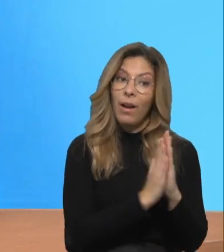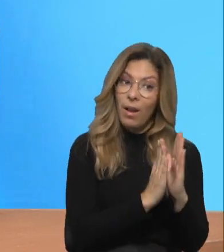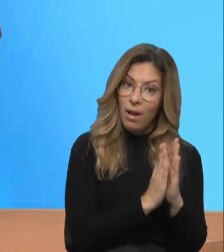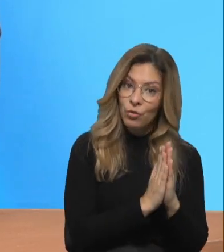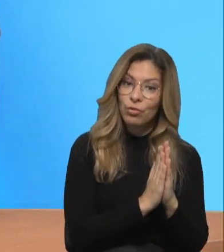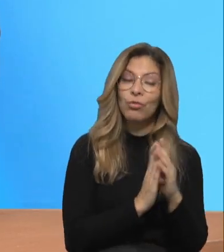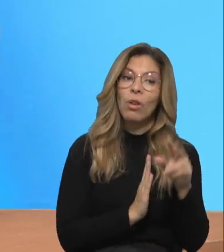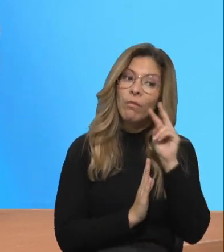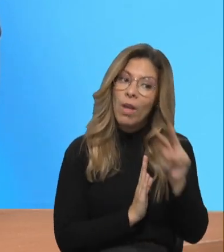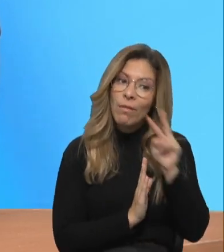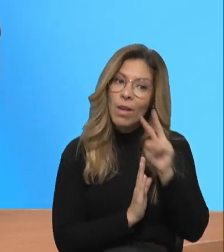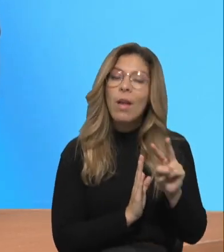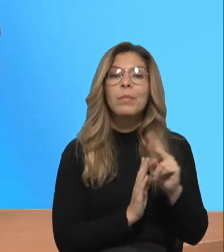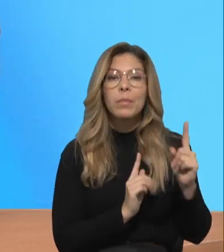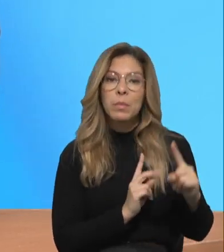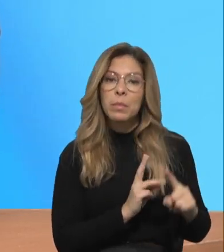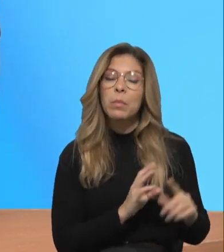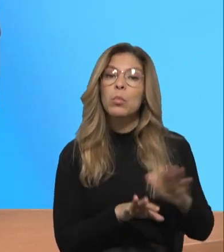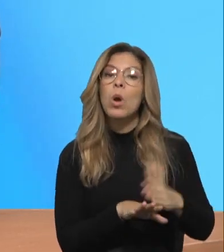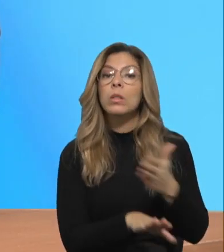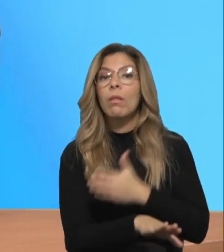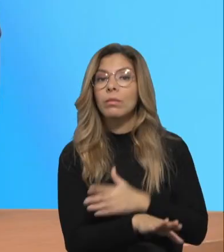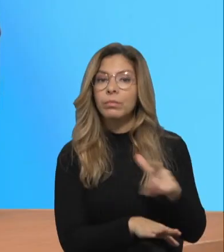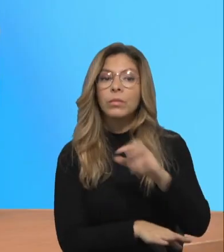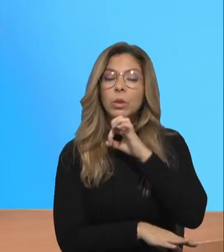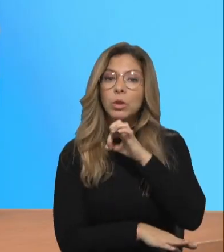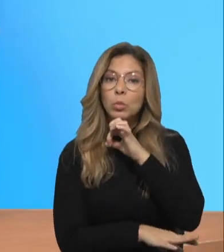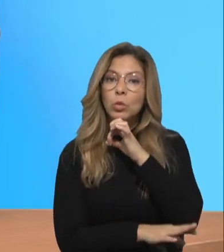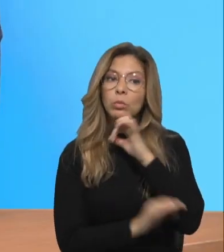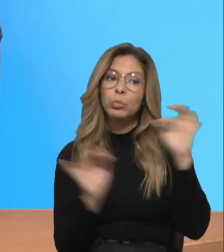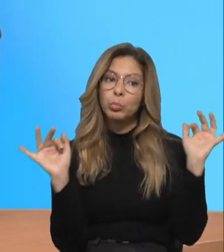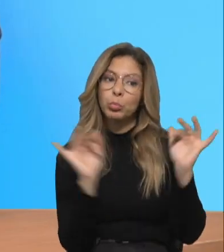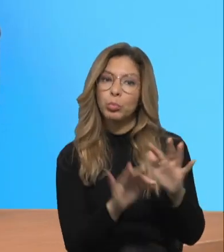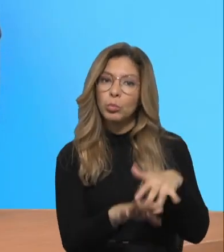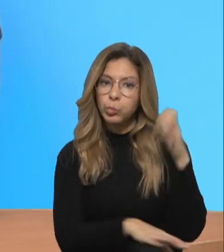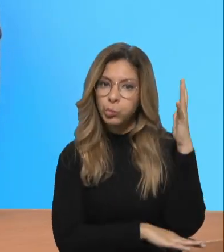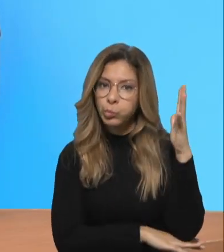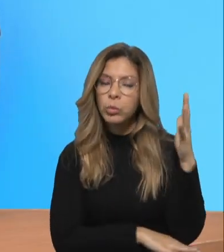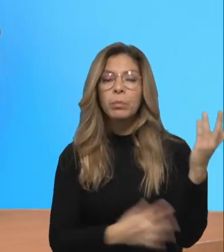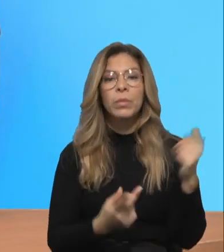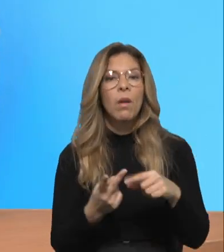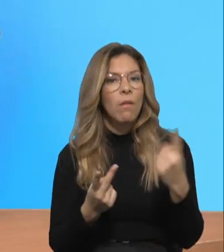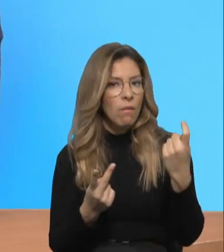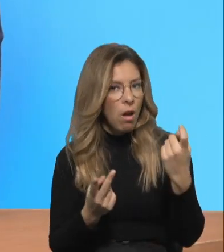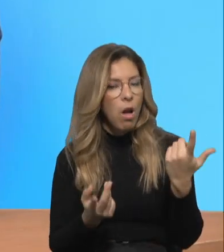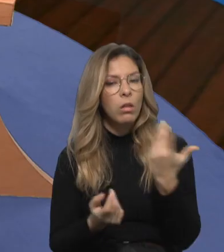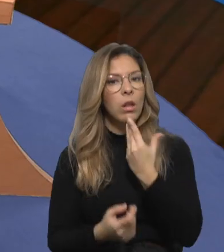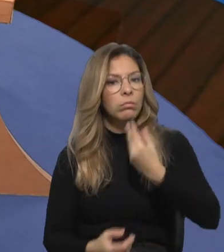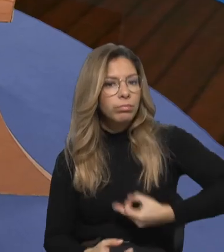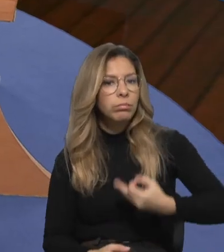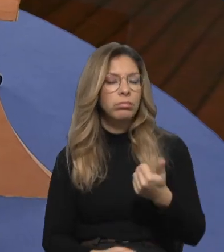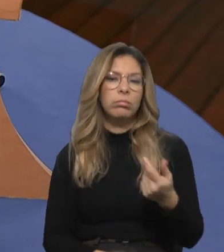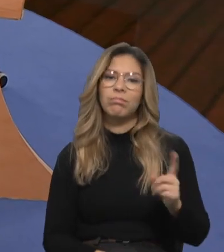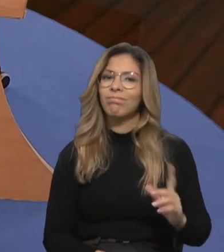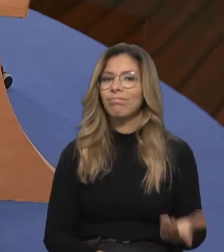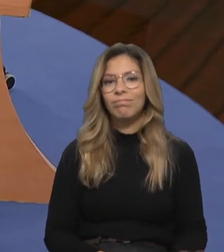daí o Congresso de Reconciliação promovido pelos bispos também, a falta de justiça social é algo gritante. É